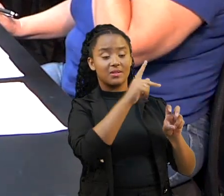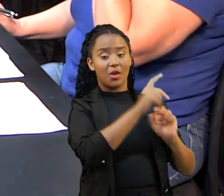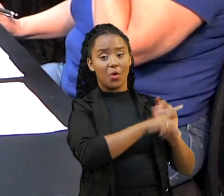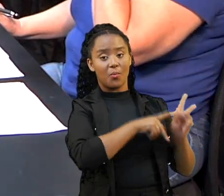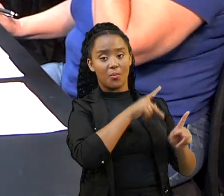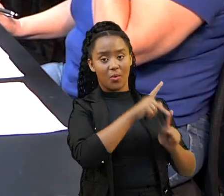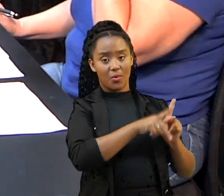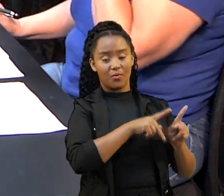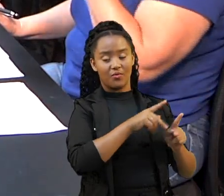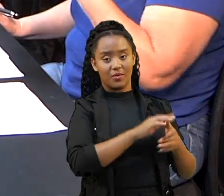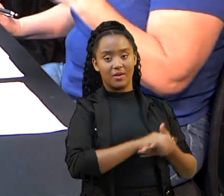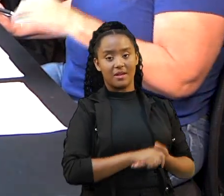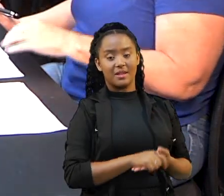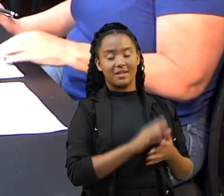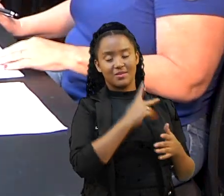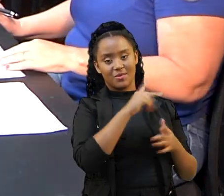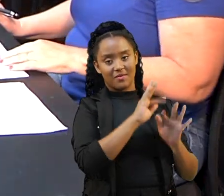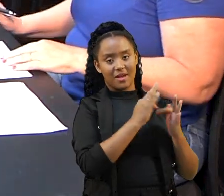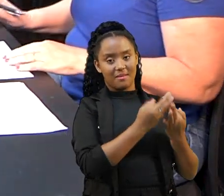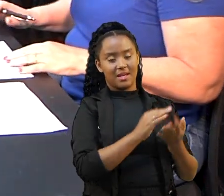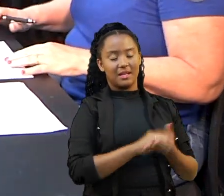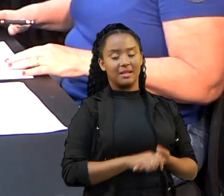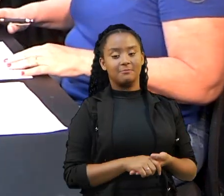Bárbara? Eles estão lá? Eles estão lá.